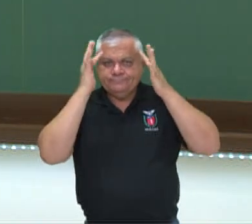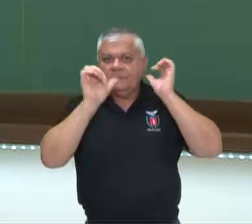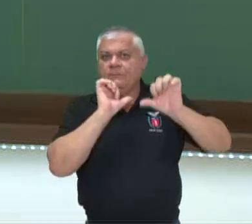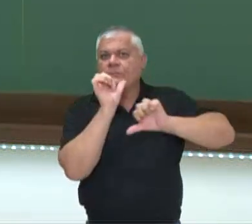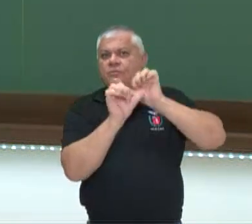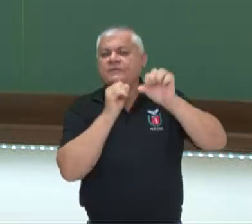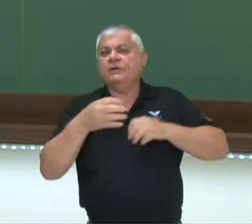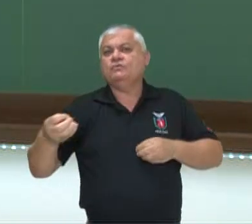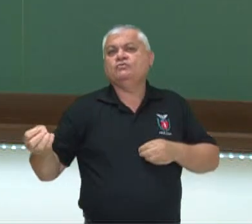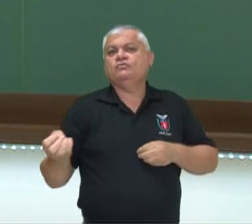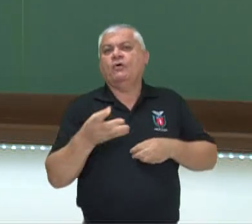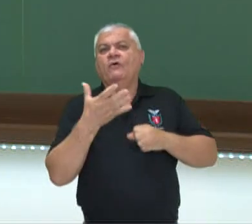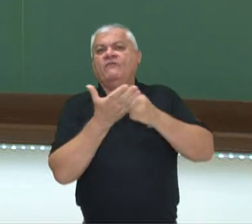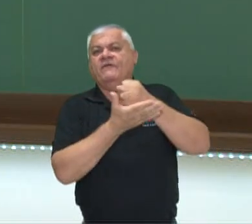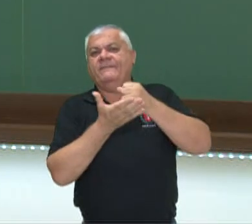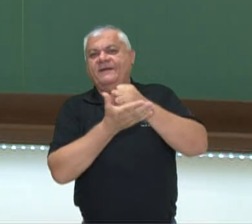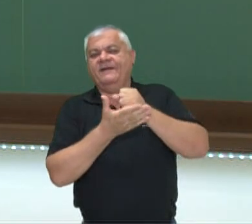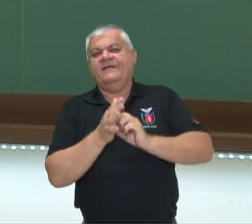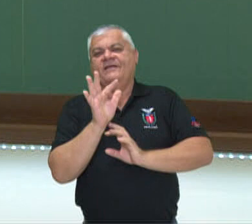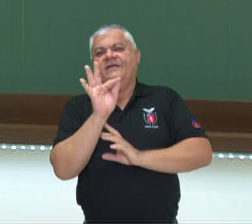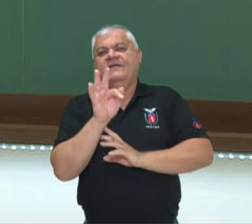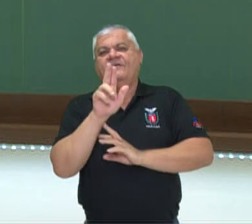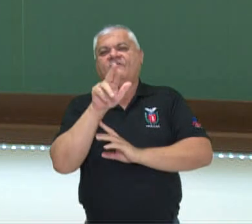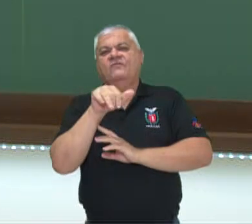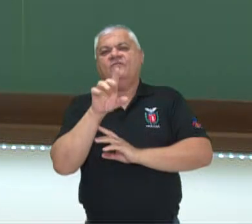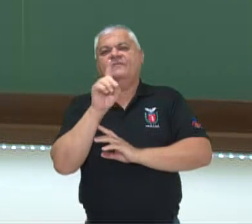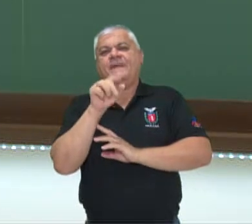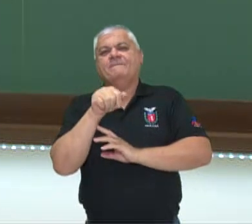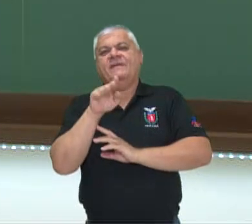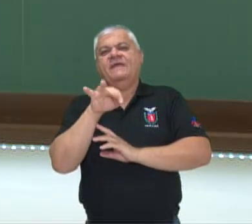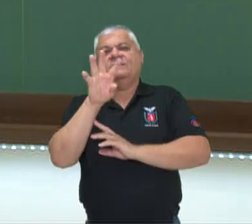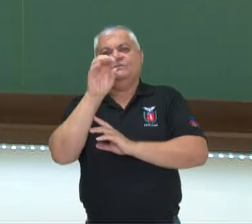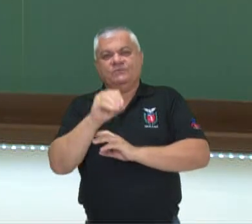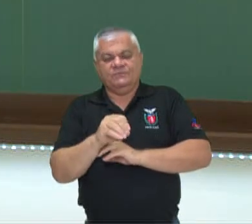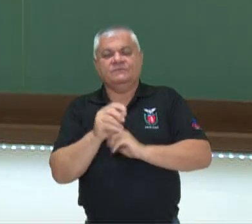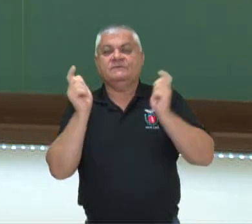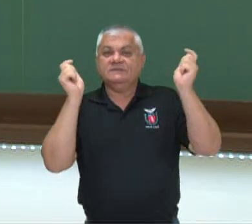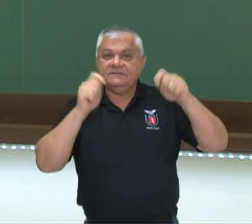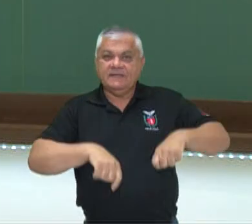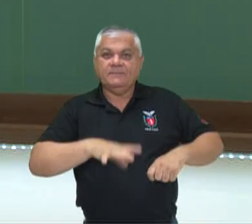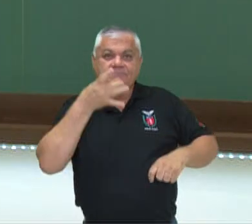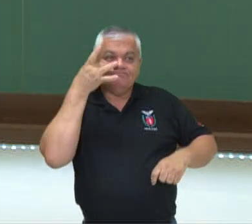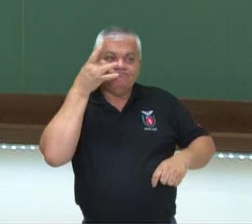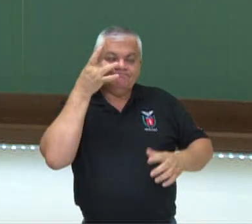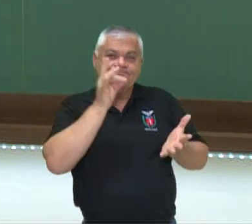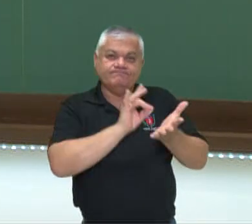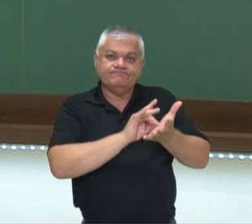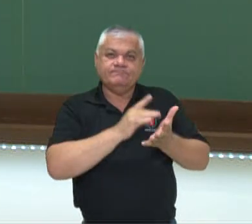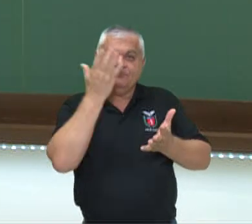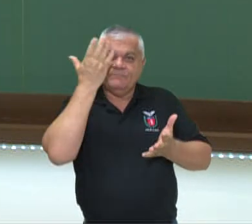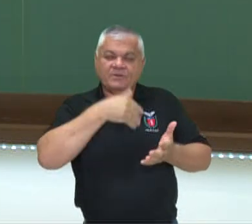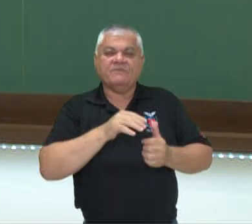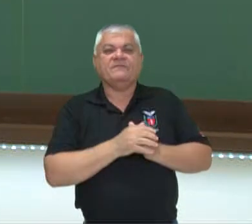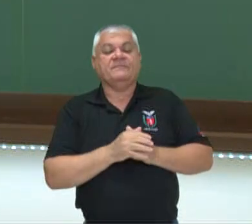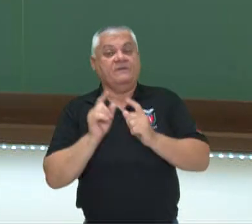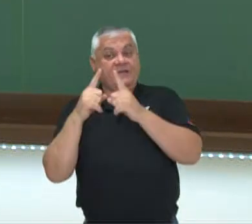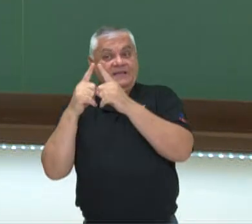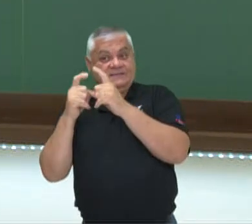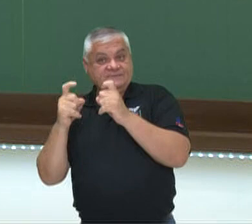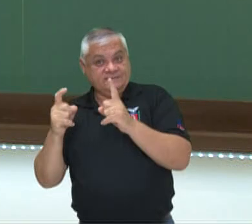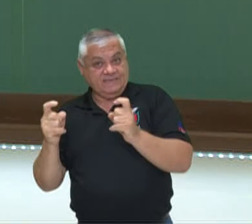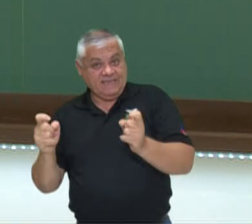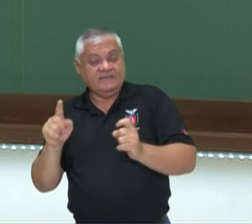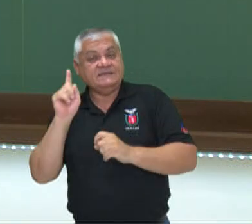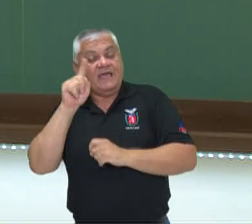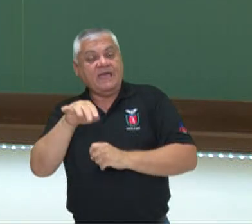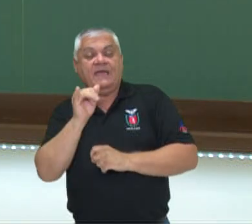novo fundamento para a ciência. Que novo fundamento é esse? Aquilo que pode ser verificado, tá? Então, a ciência é aquilo que